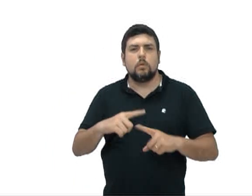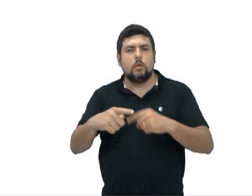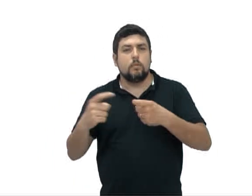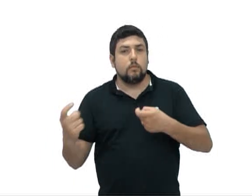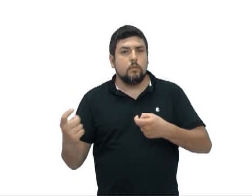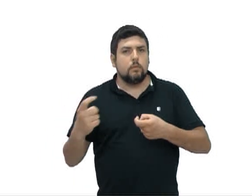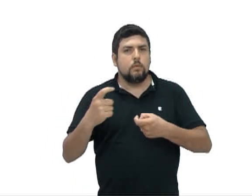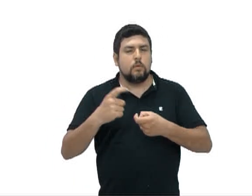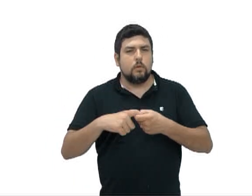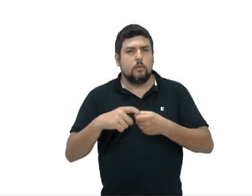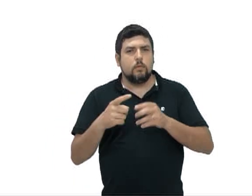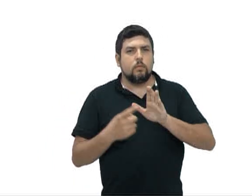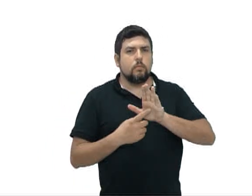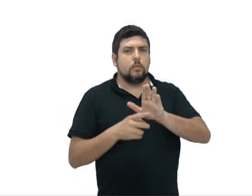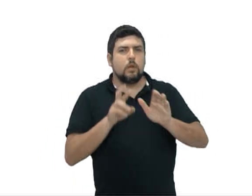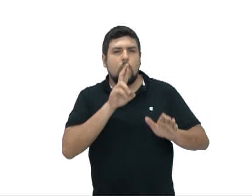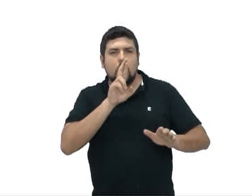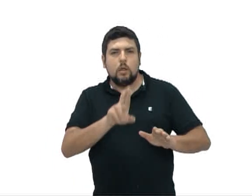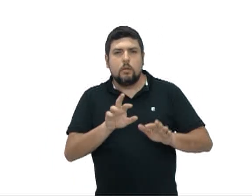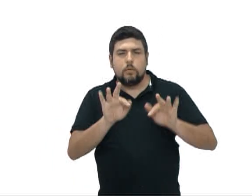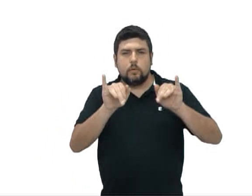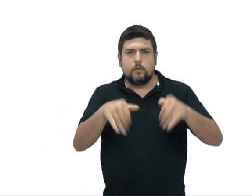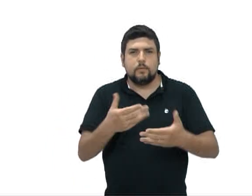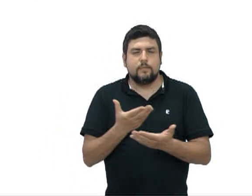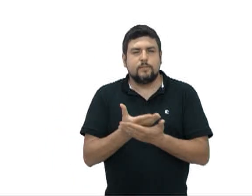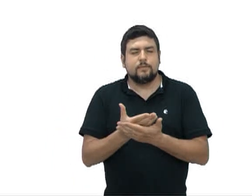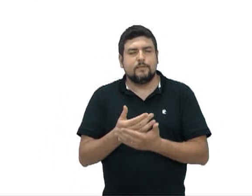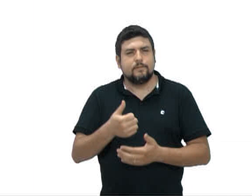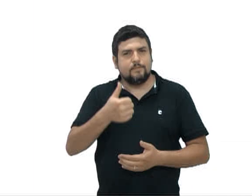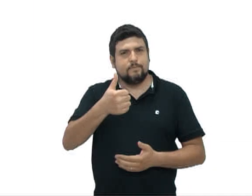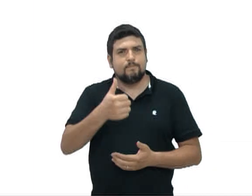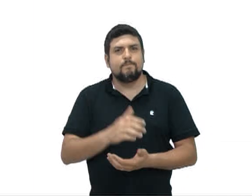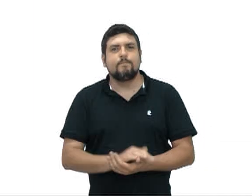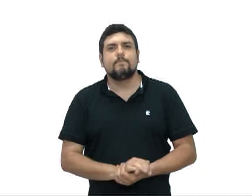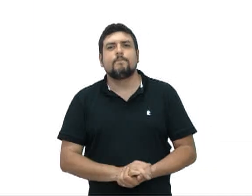com a resposta e a finalização dessa aula. Tudo bem?